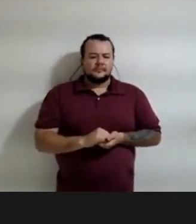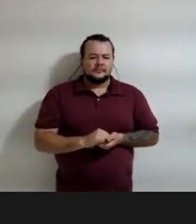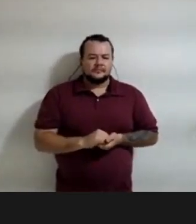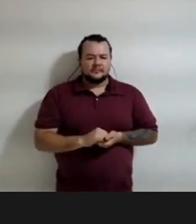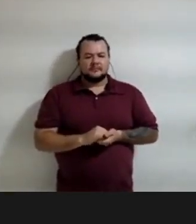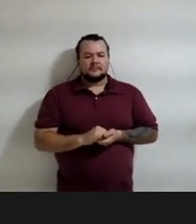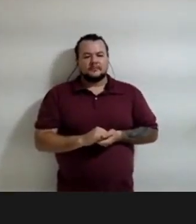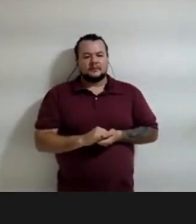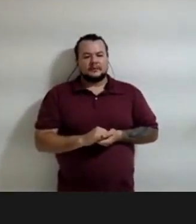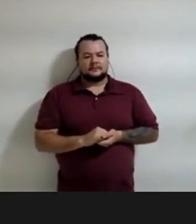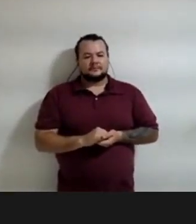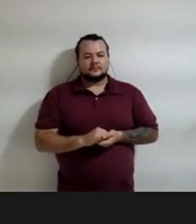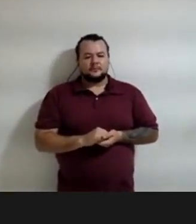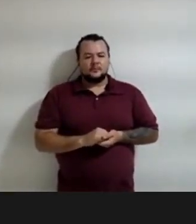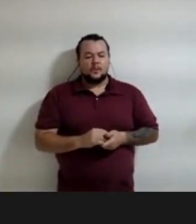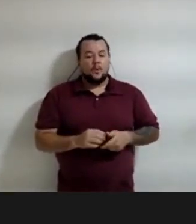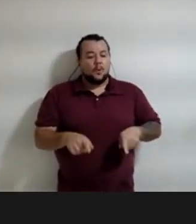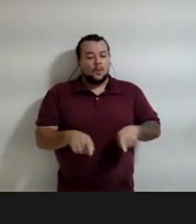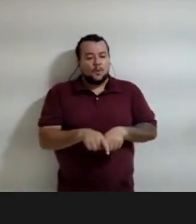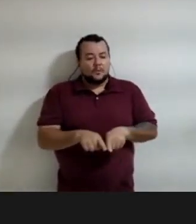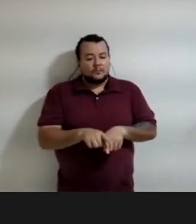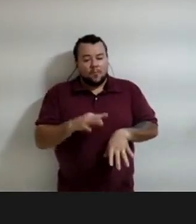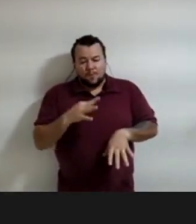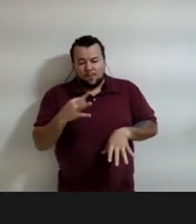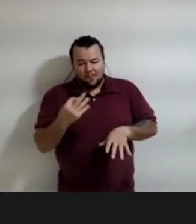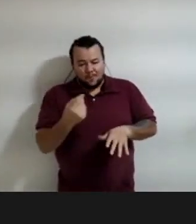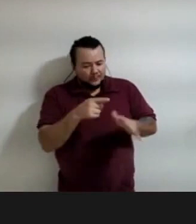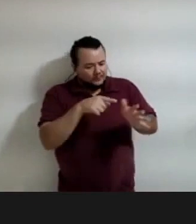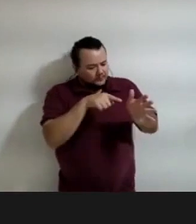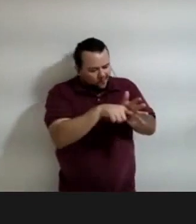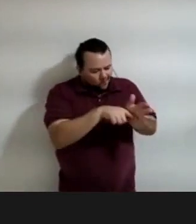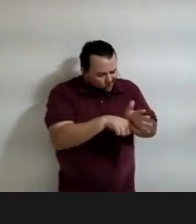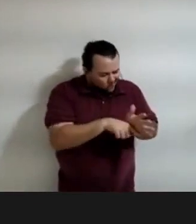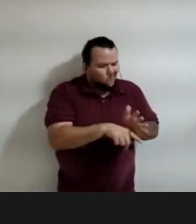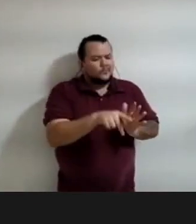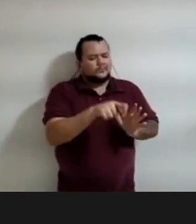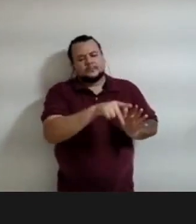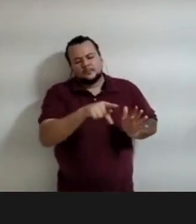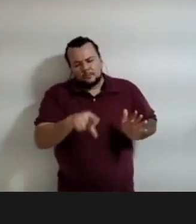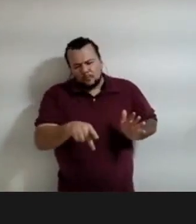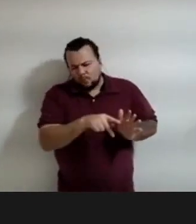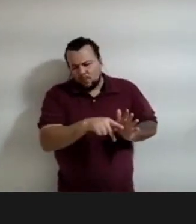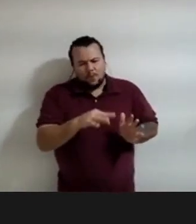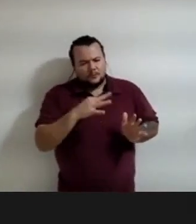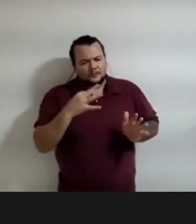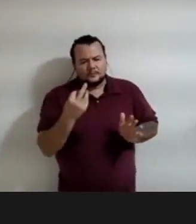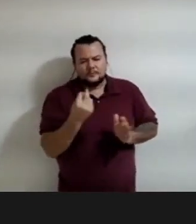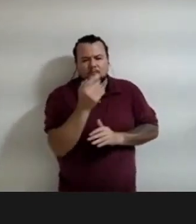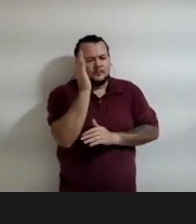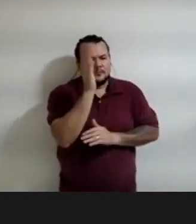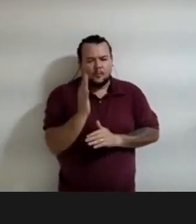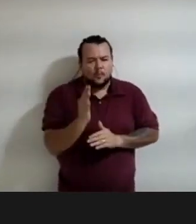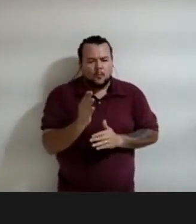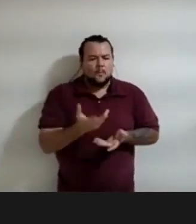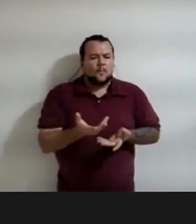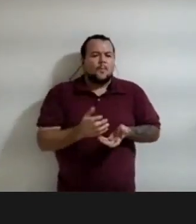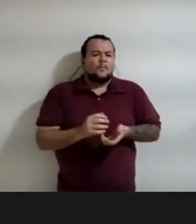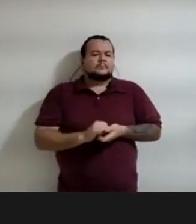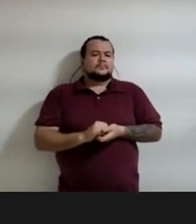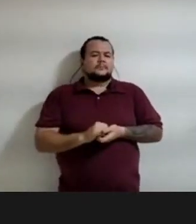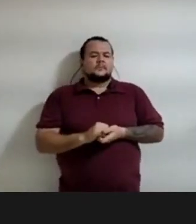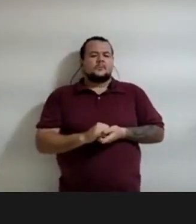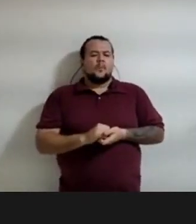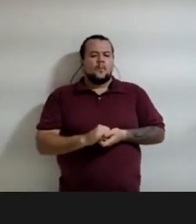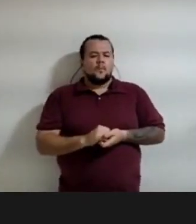a todos os pesquisadores, professores, de todo o Brasil, que permitiram